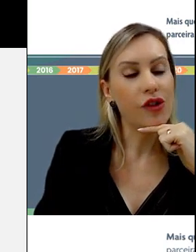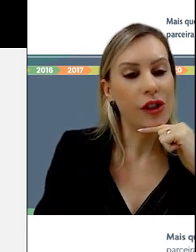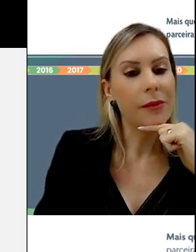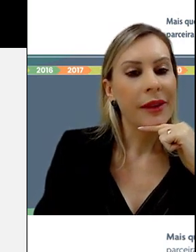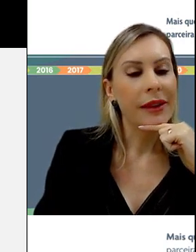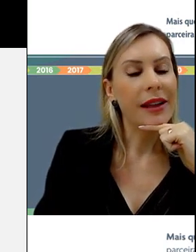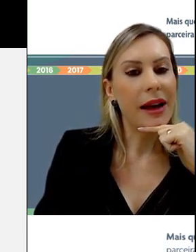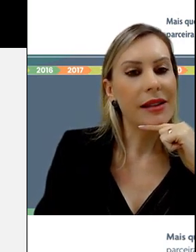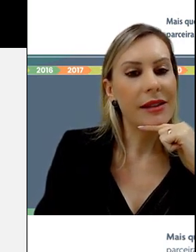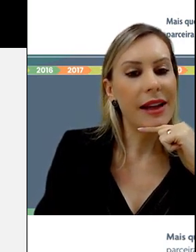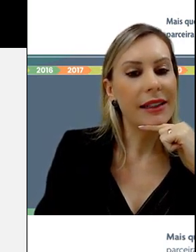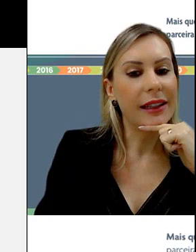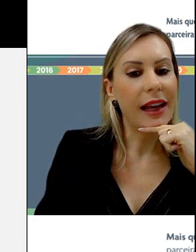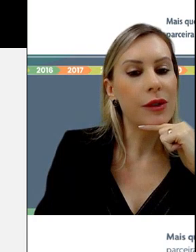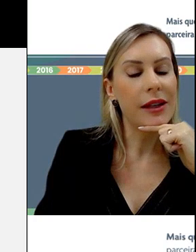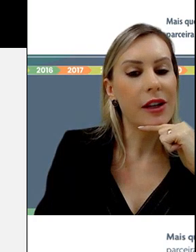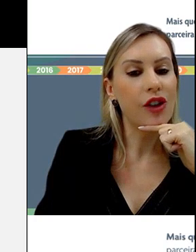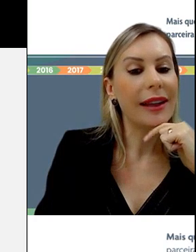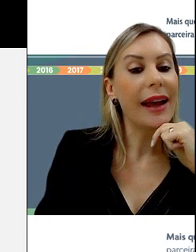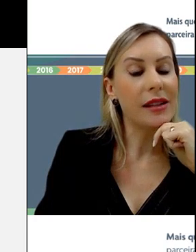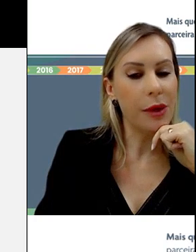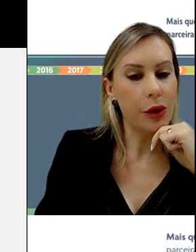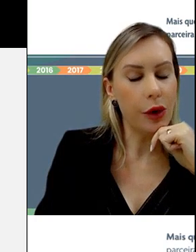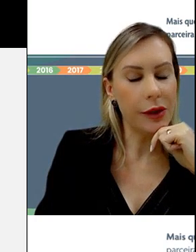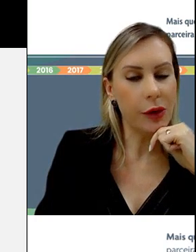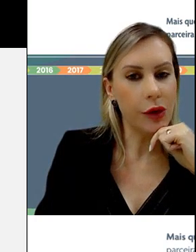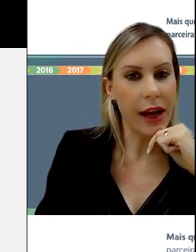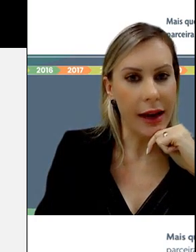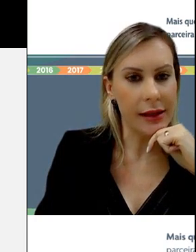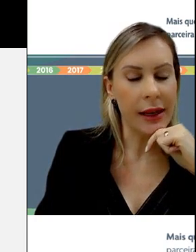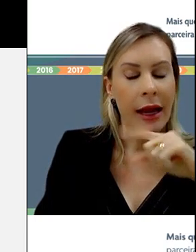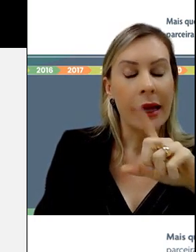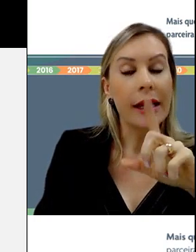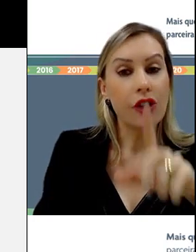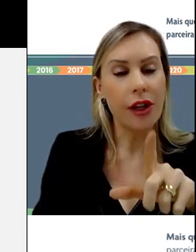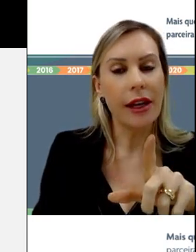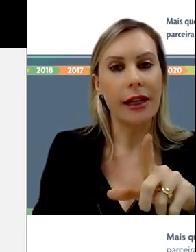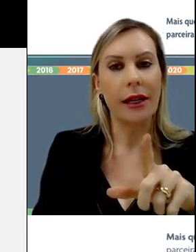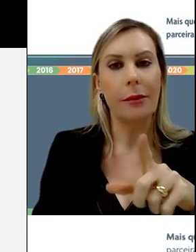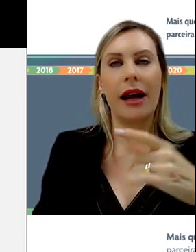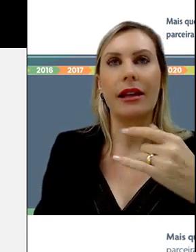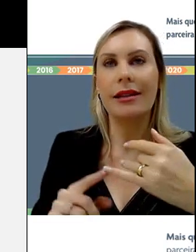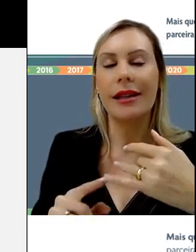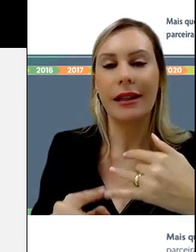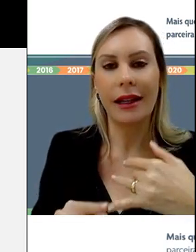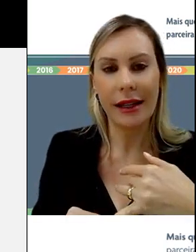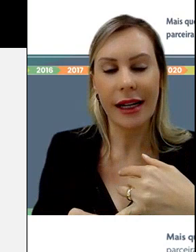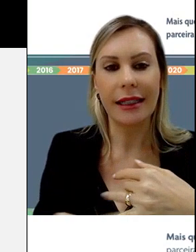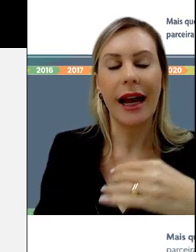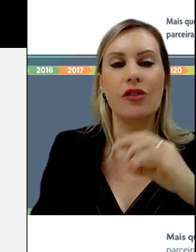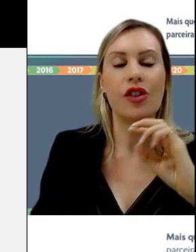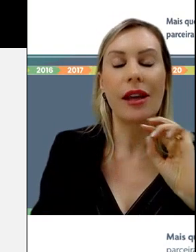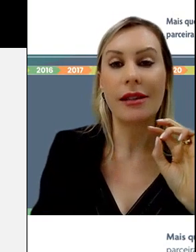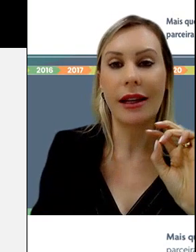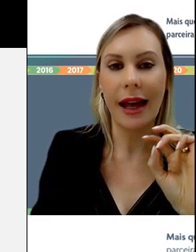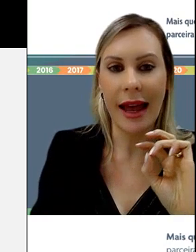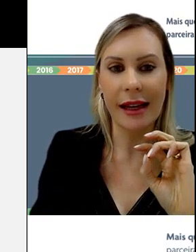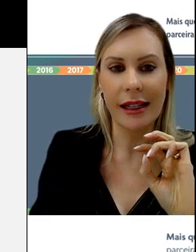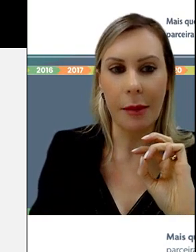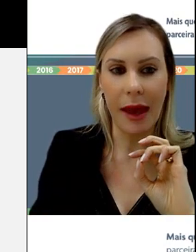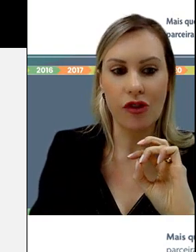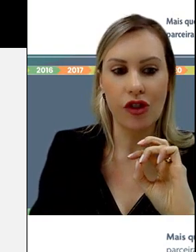da média das bases dele, né? Ou seja, R$10.800. E a gente tem que lembrar que quem está na integralidade, quem